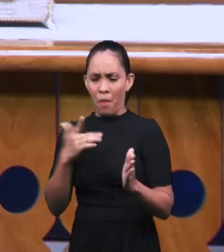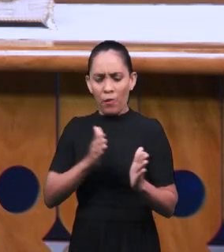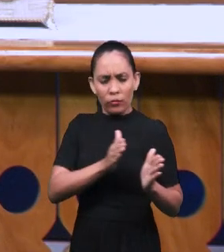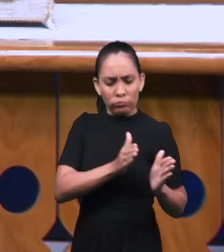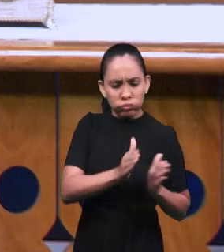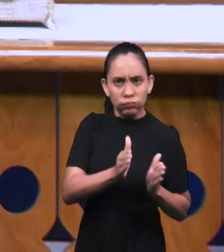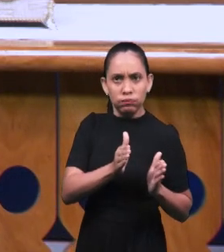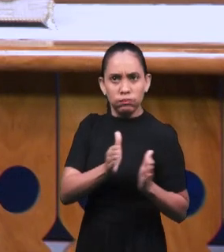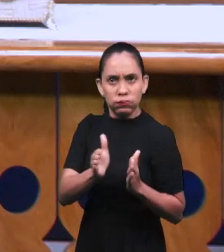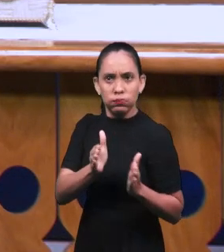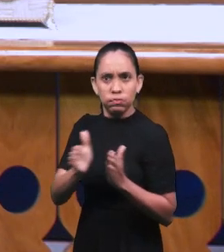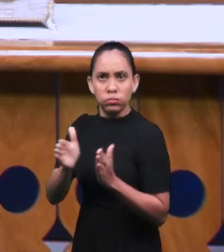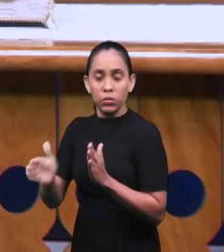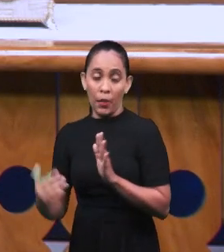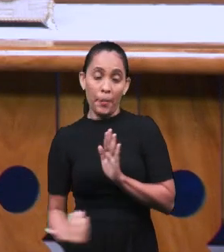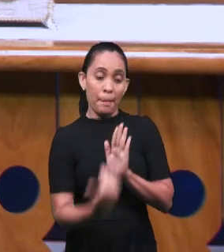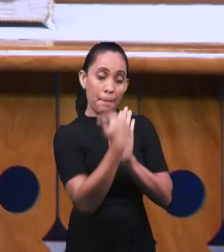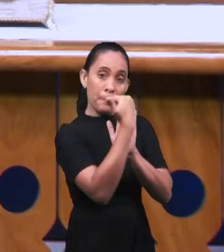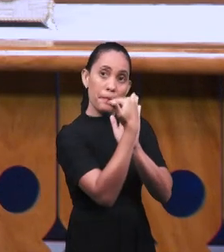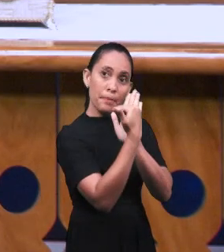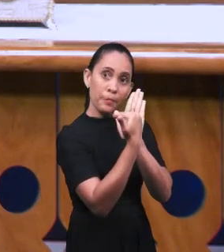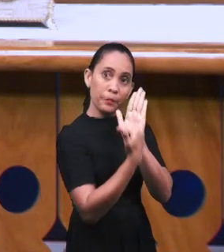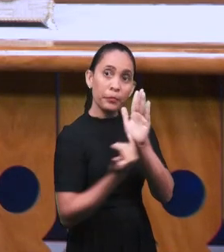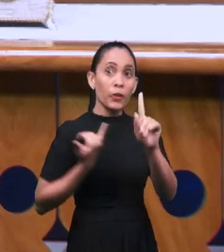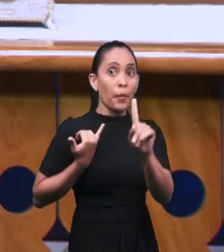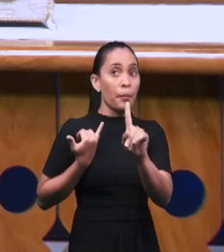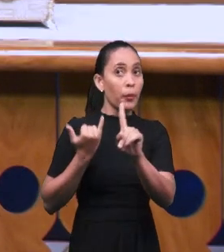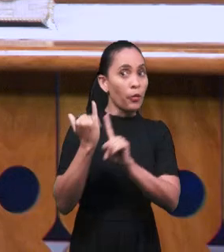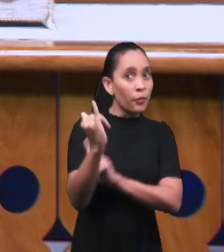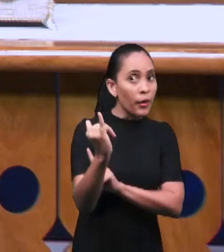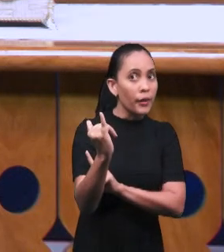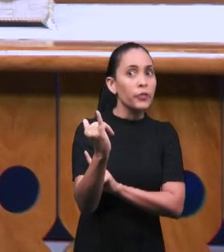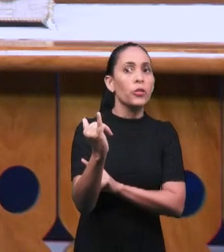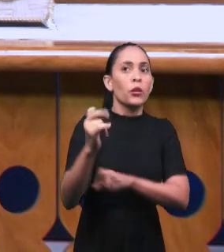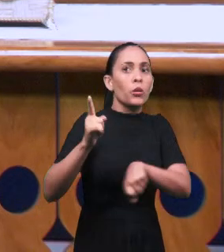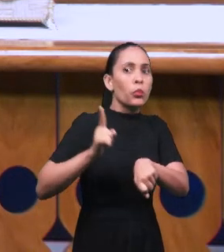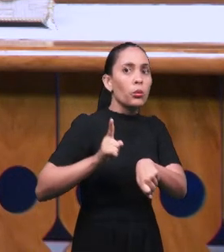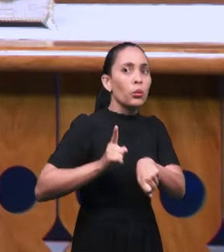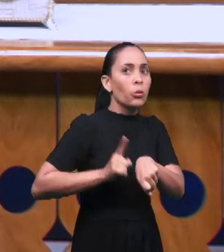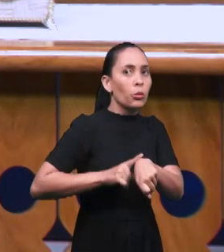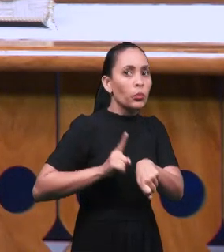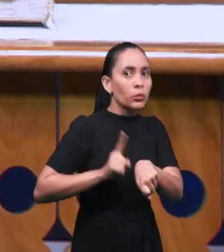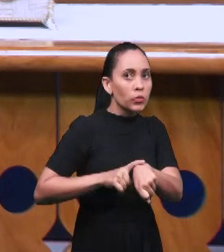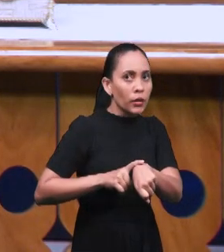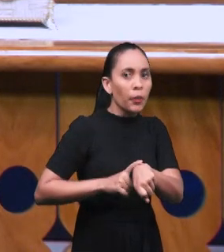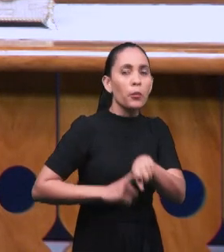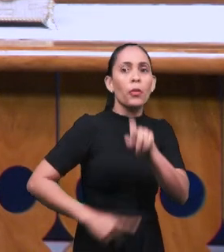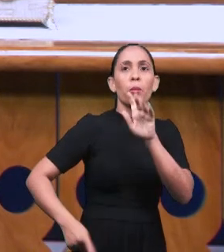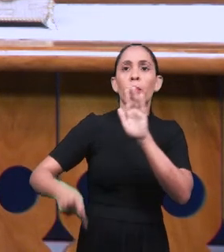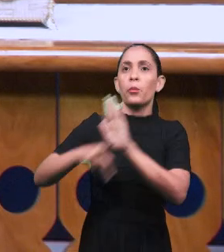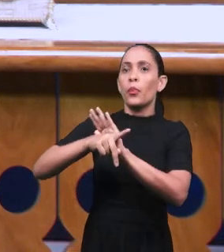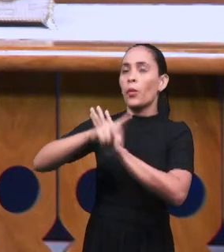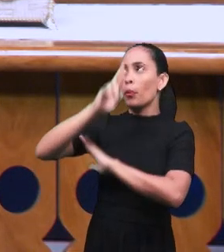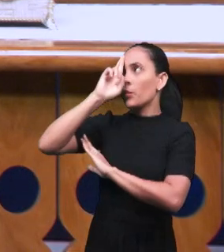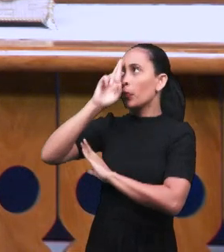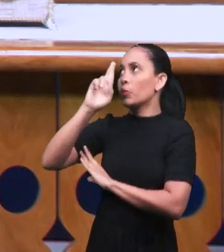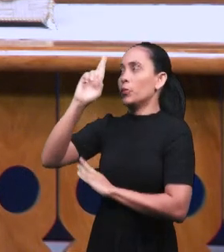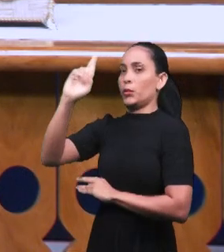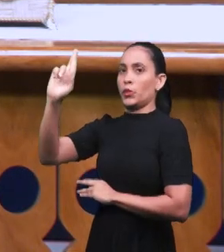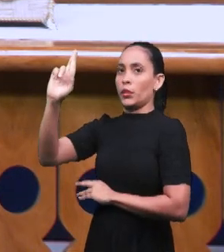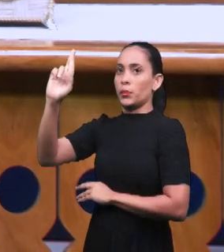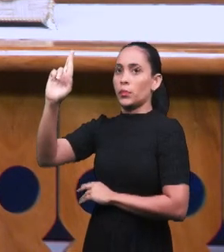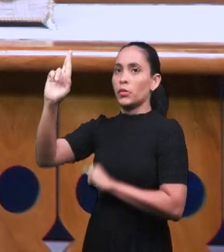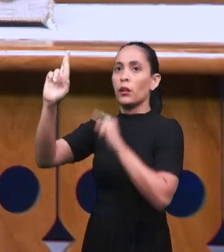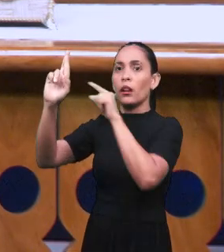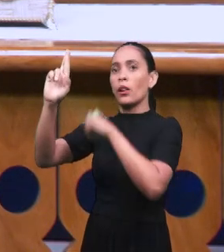sequência profética, onde o tempo está à disposição de Deus, do Espírito Santo. E